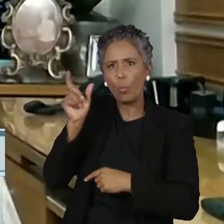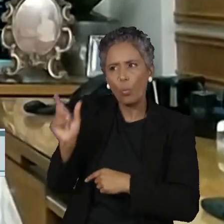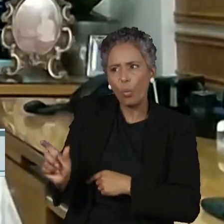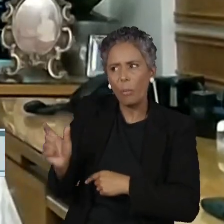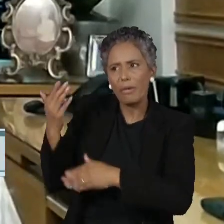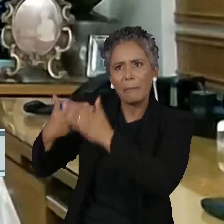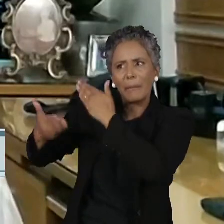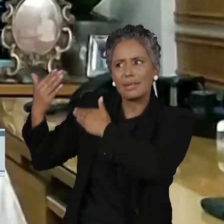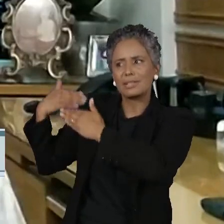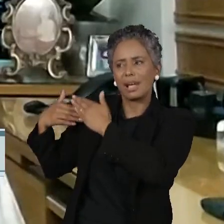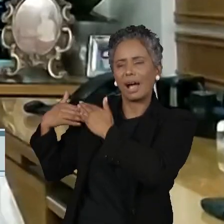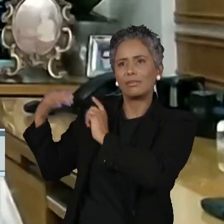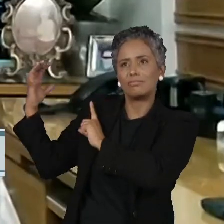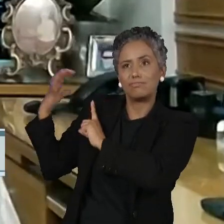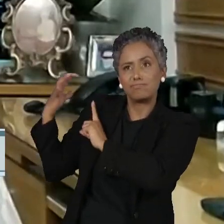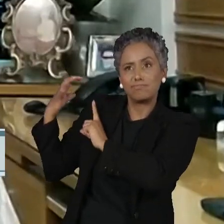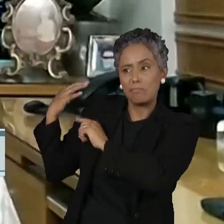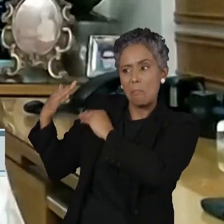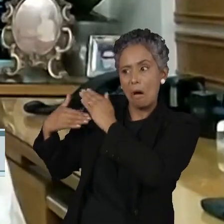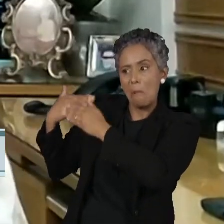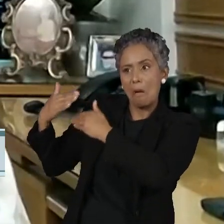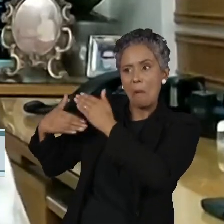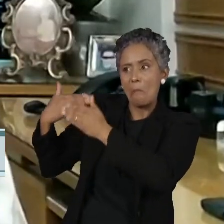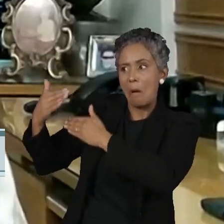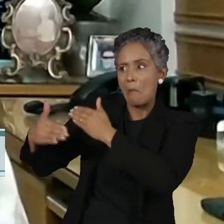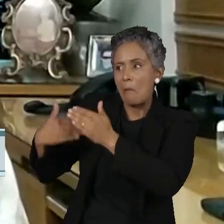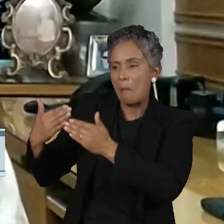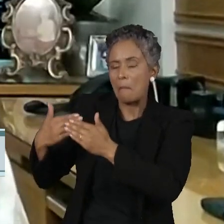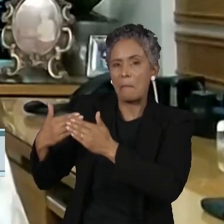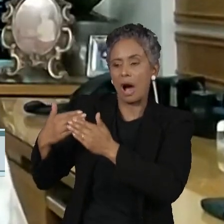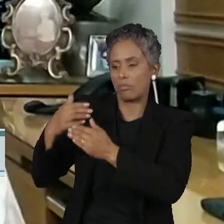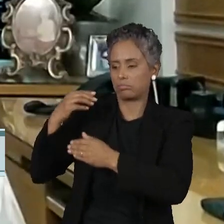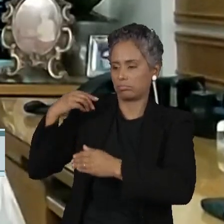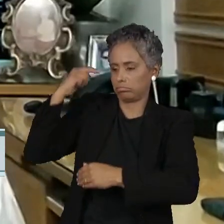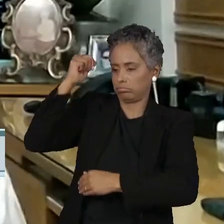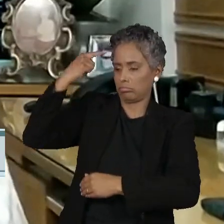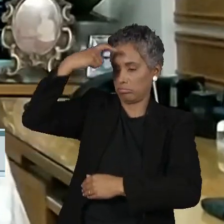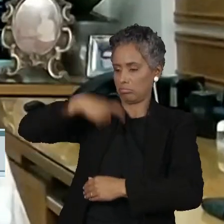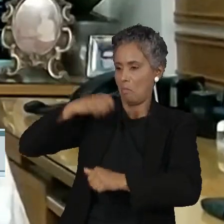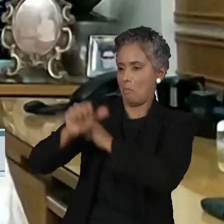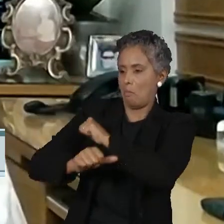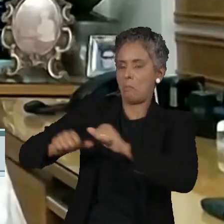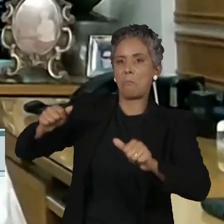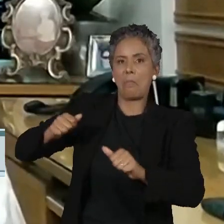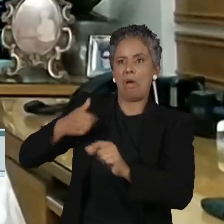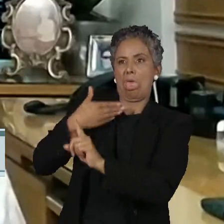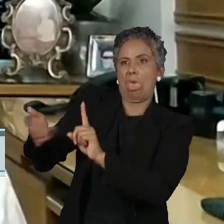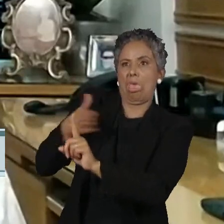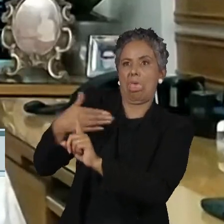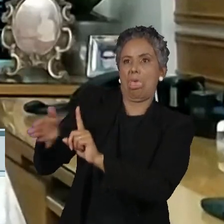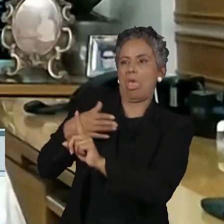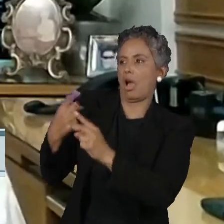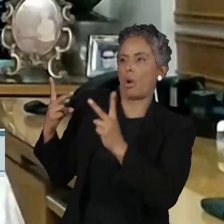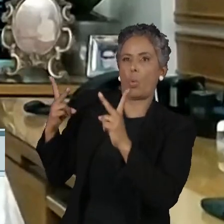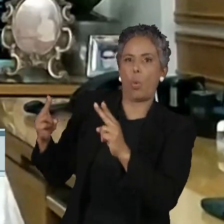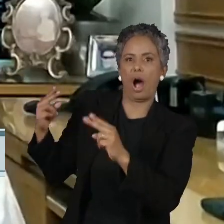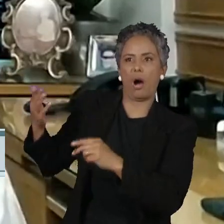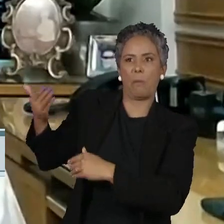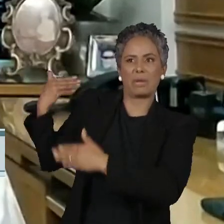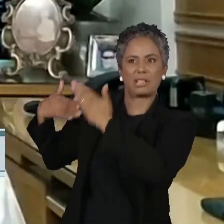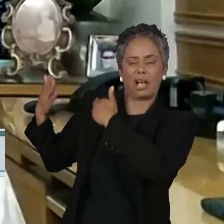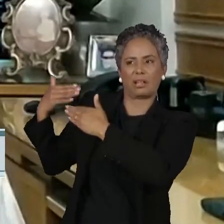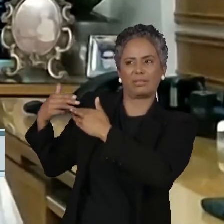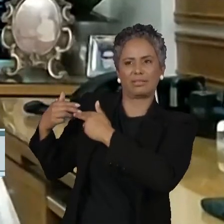que essas mulheres viram as suas mães, as suas avós se submetendo, não é necessariamente o papel